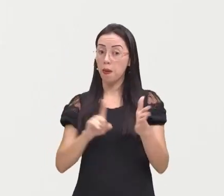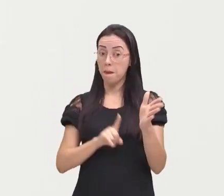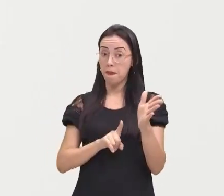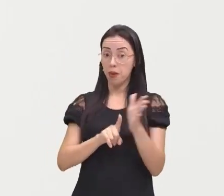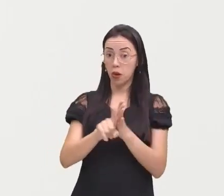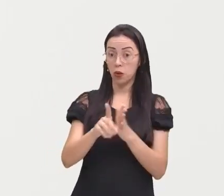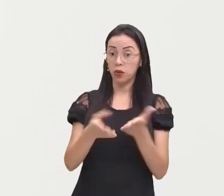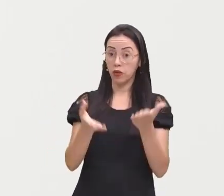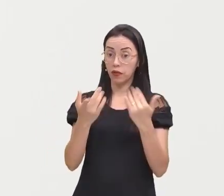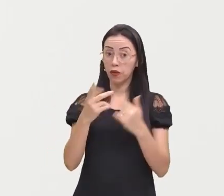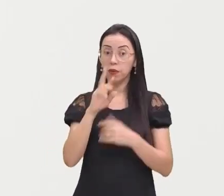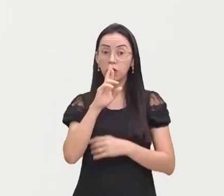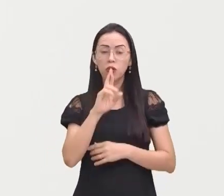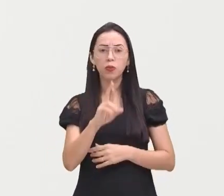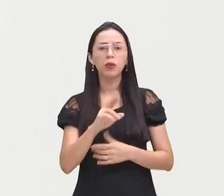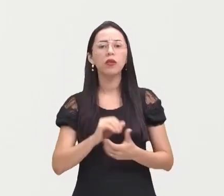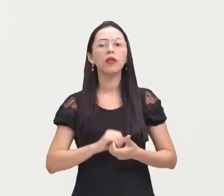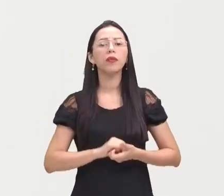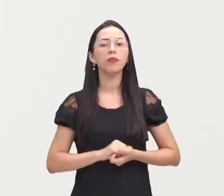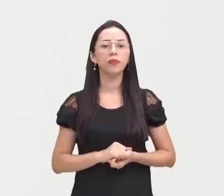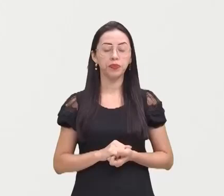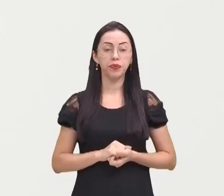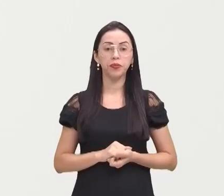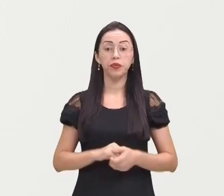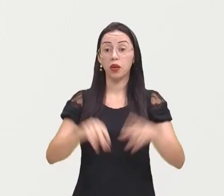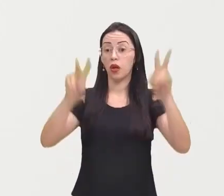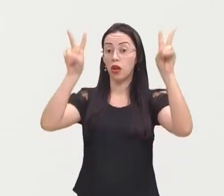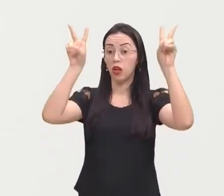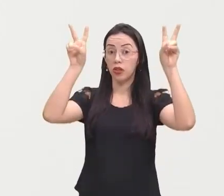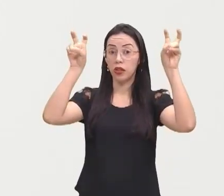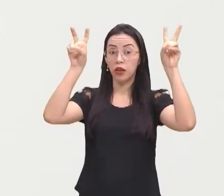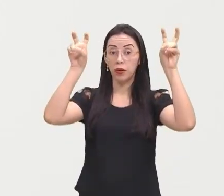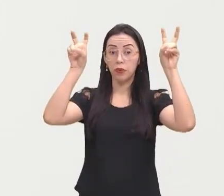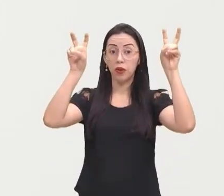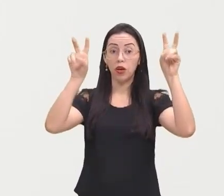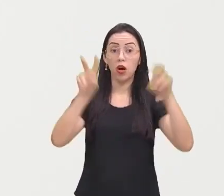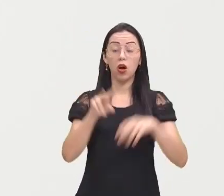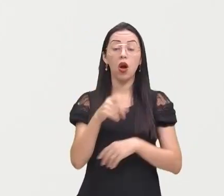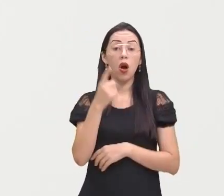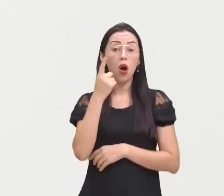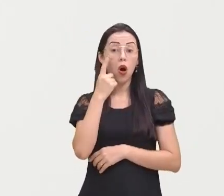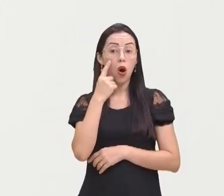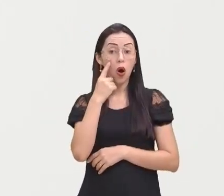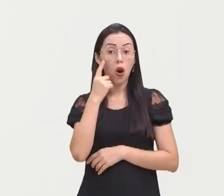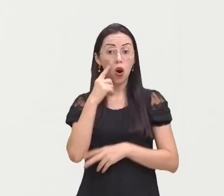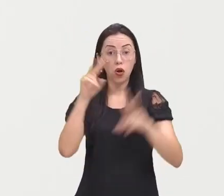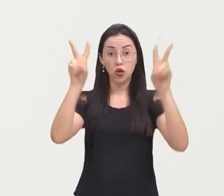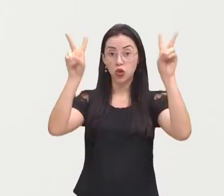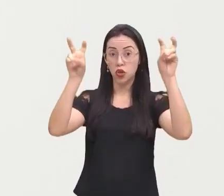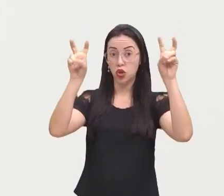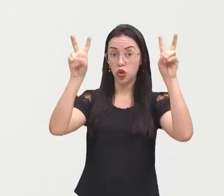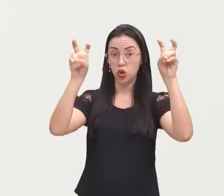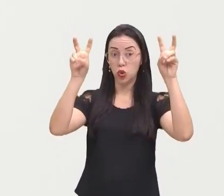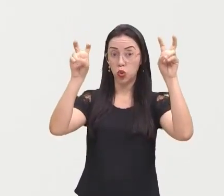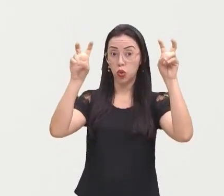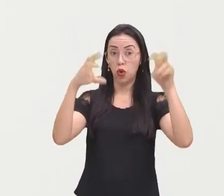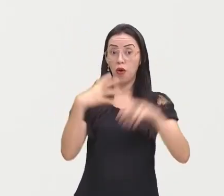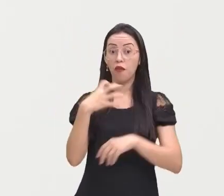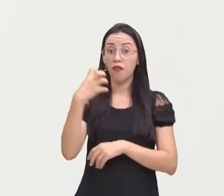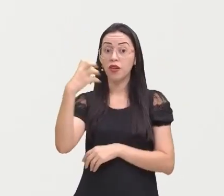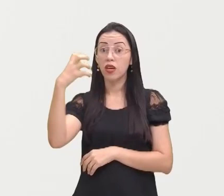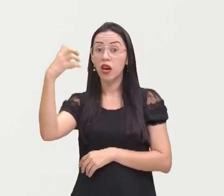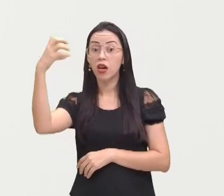bem? Viagem para a Amazônia. Este é o título do nosso relato.